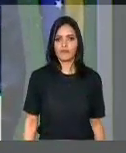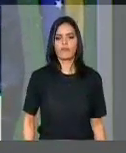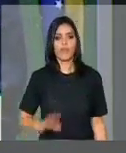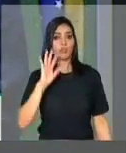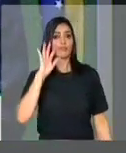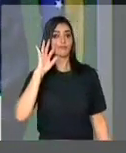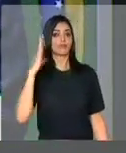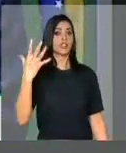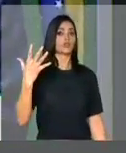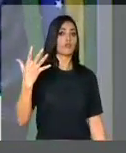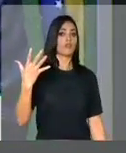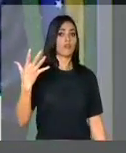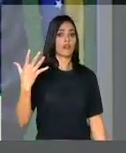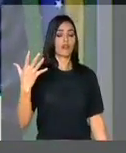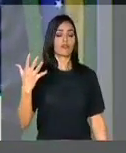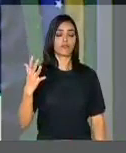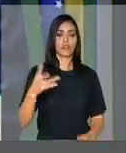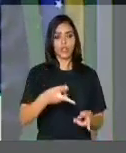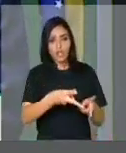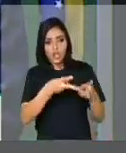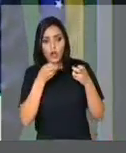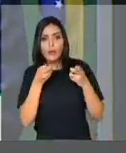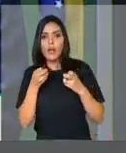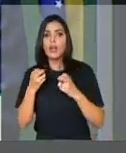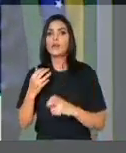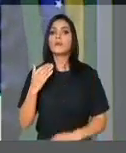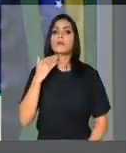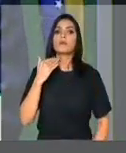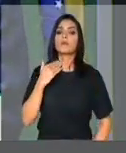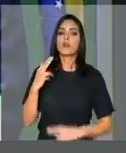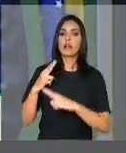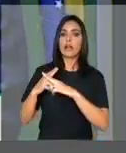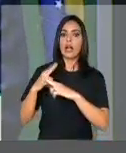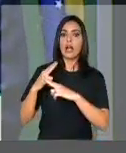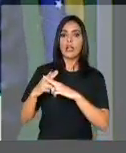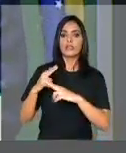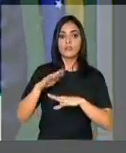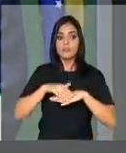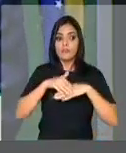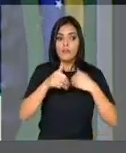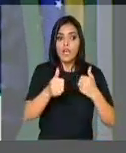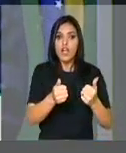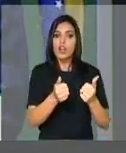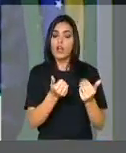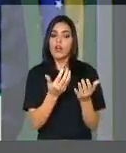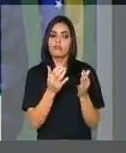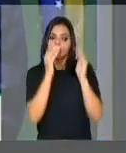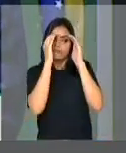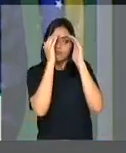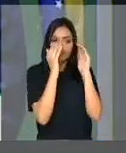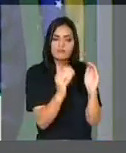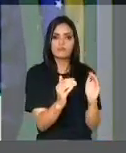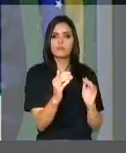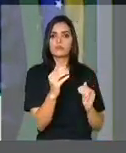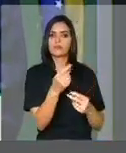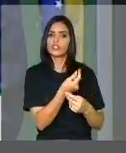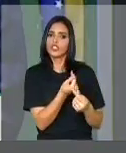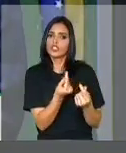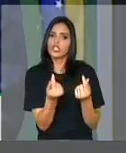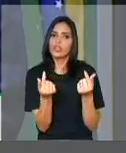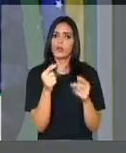Tomaram as providências, cobraram da Caixa Econômica maior zelo pela coisa pública